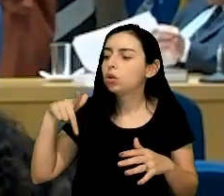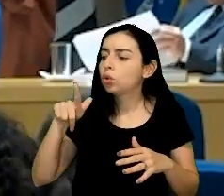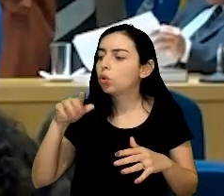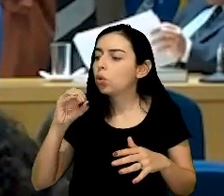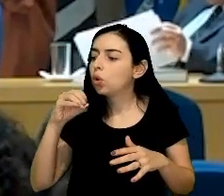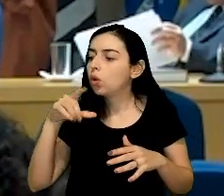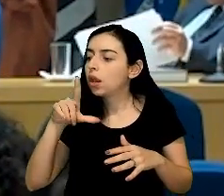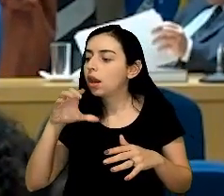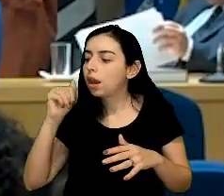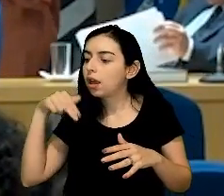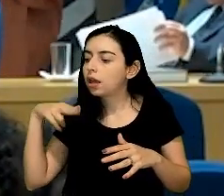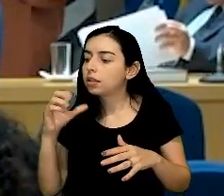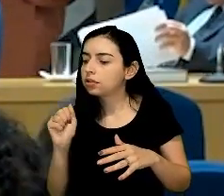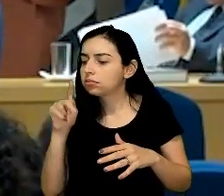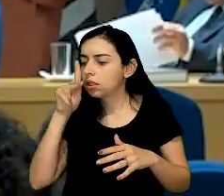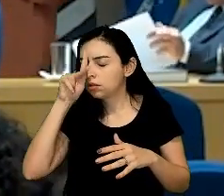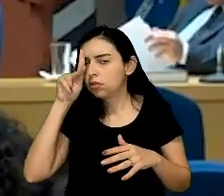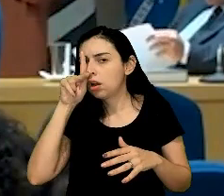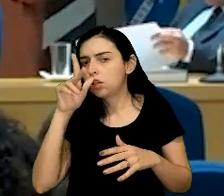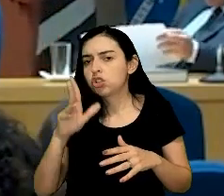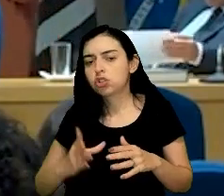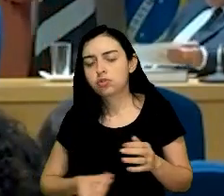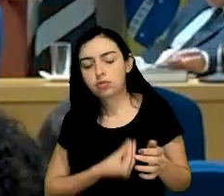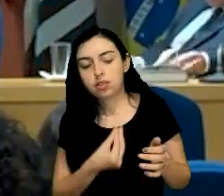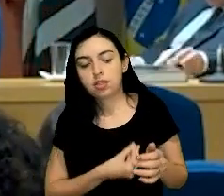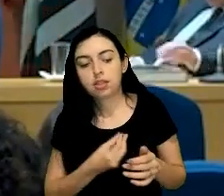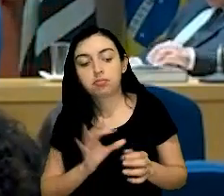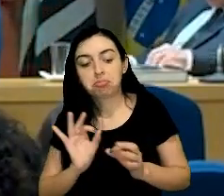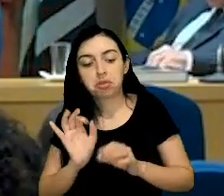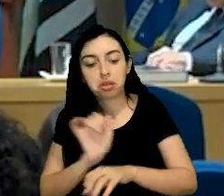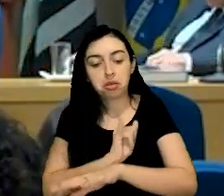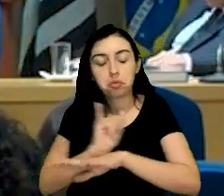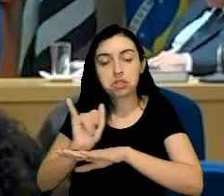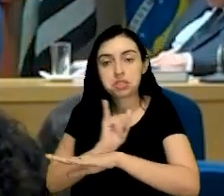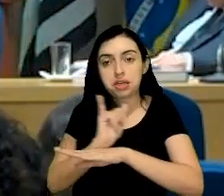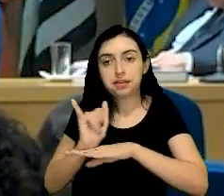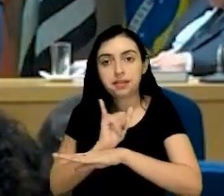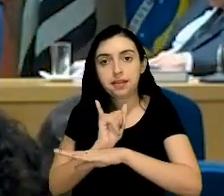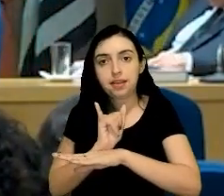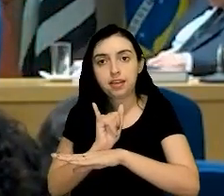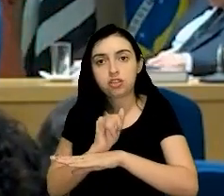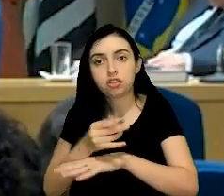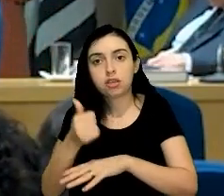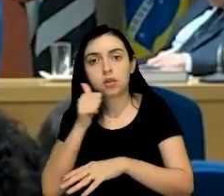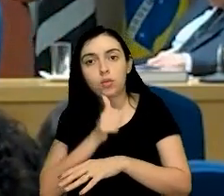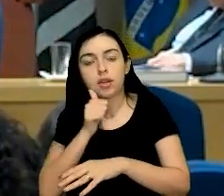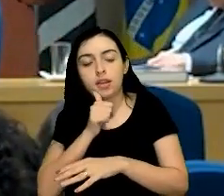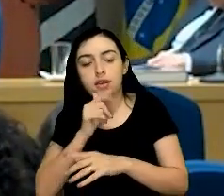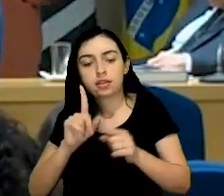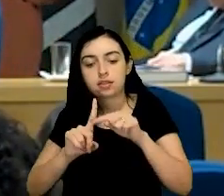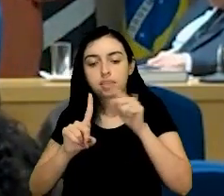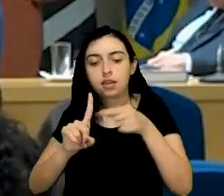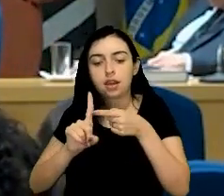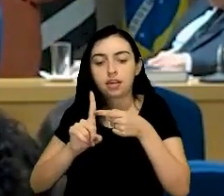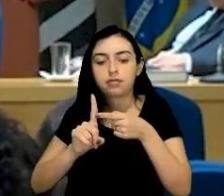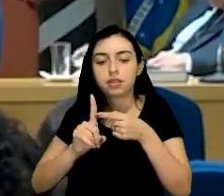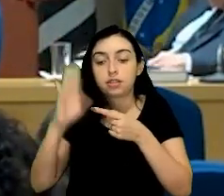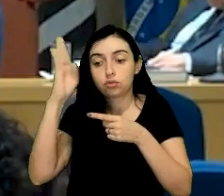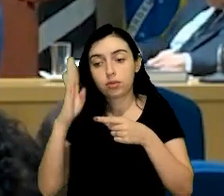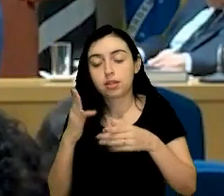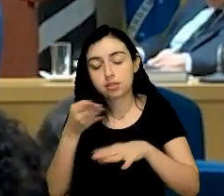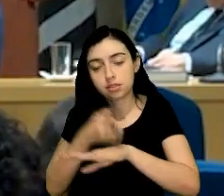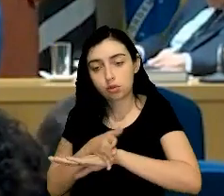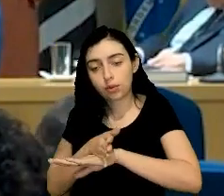mulheres angolanas, porque também tem uma estratégia que as mulheres vêm grávidas para o Brasil, né? Não só